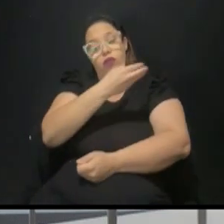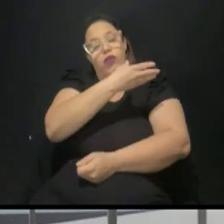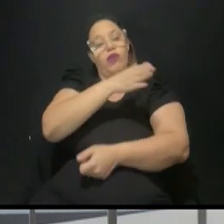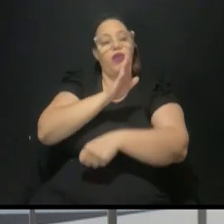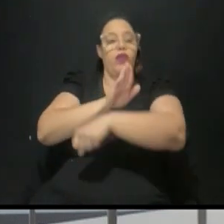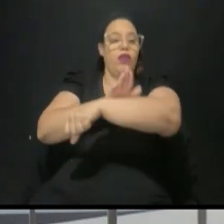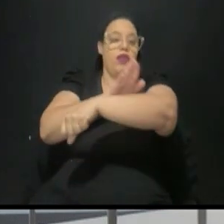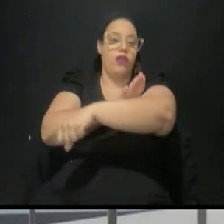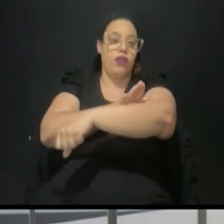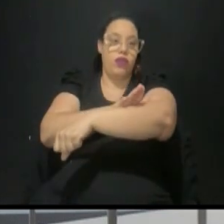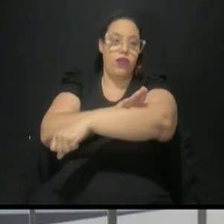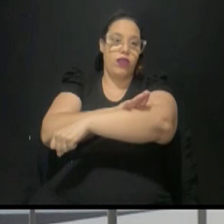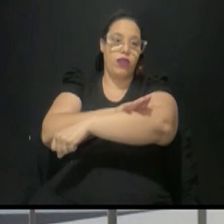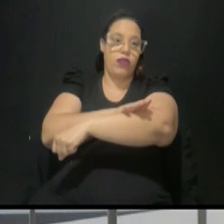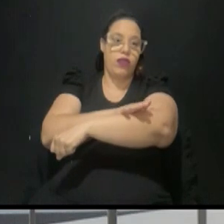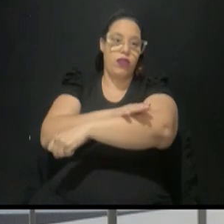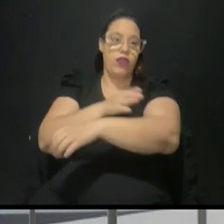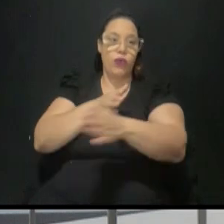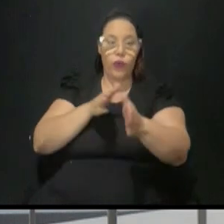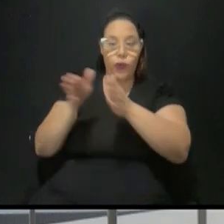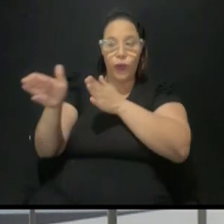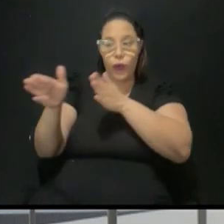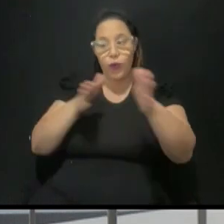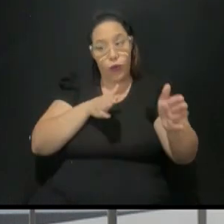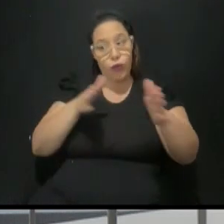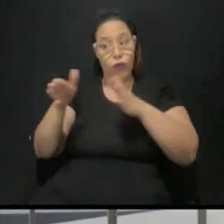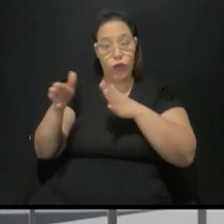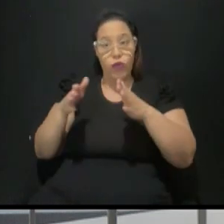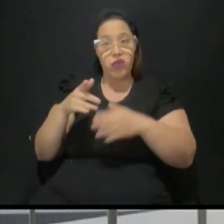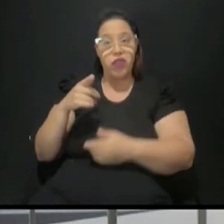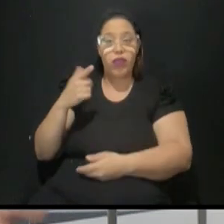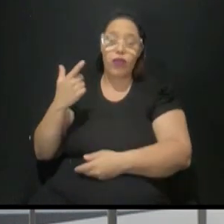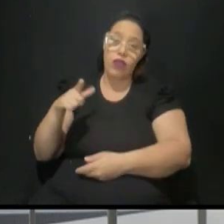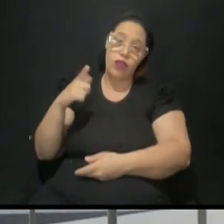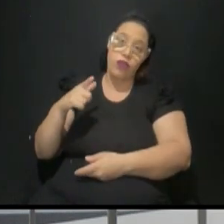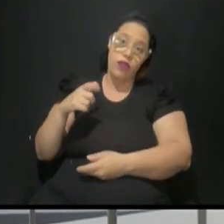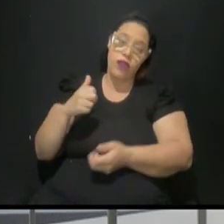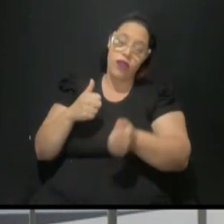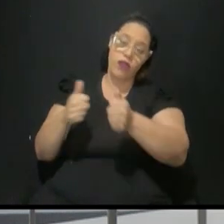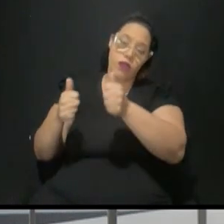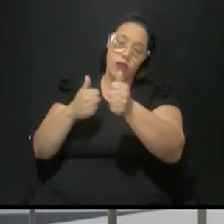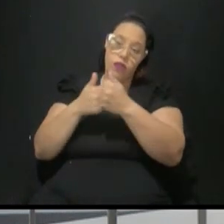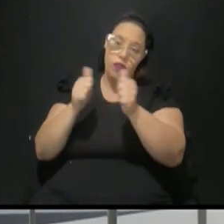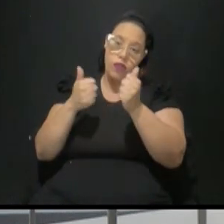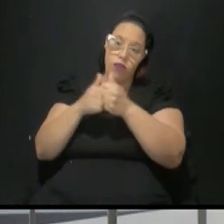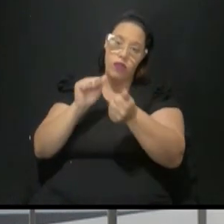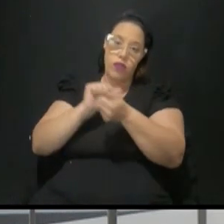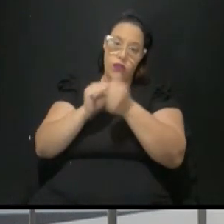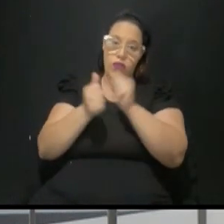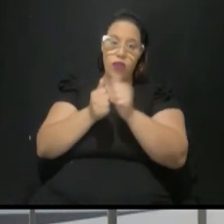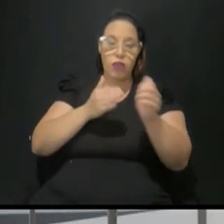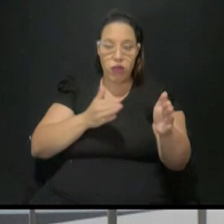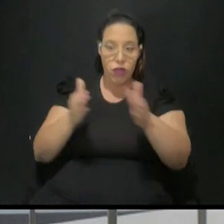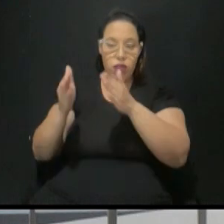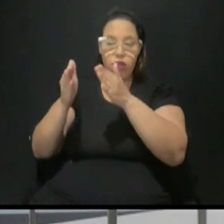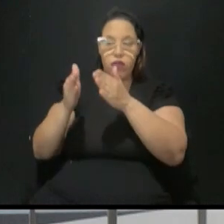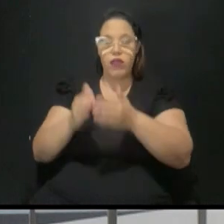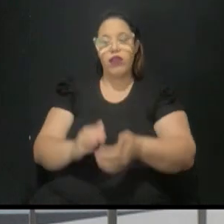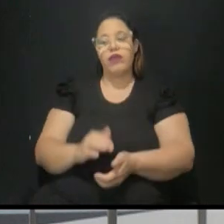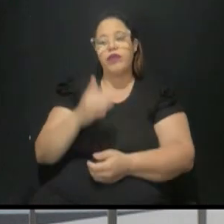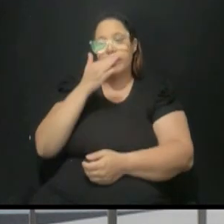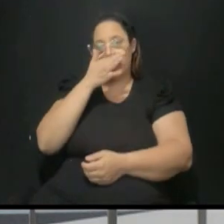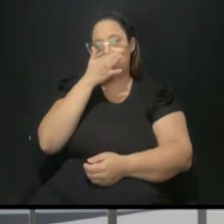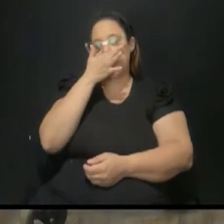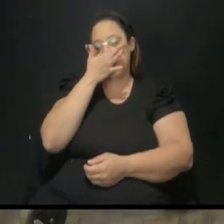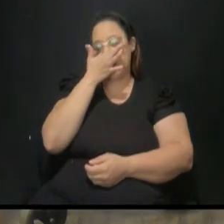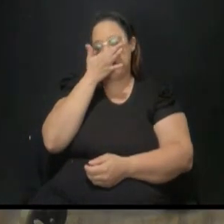seu deslocamento quando ele não tem o transporte adaptado para levá-lo. Sim. Então, é importante.